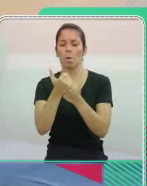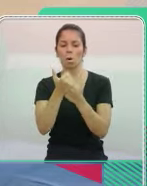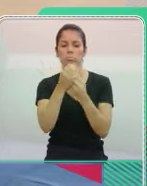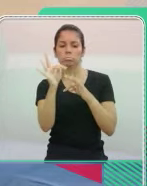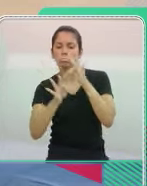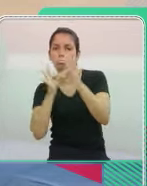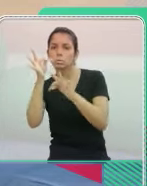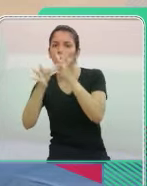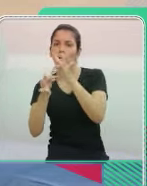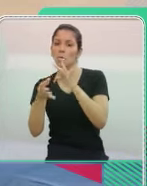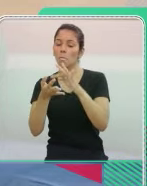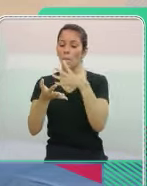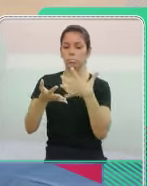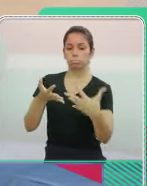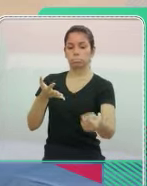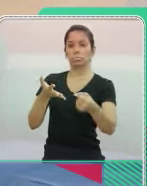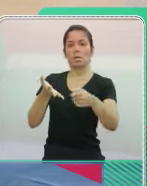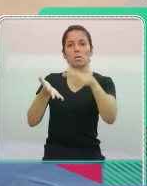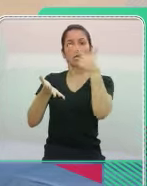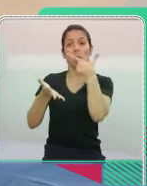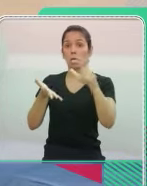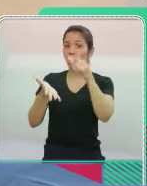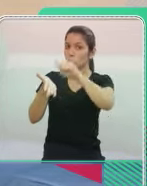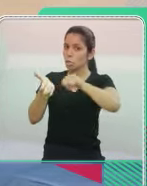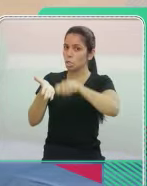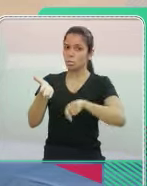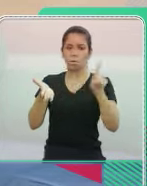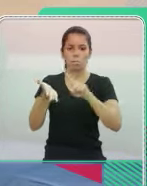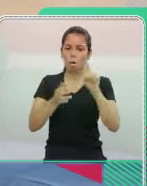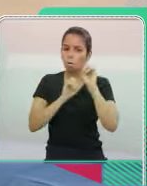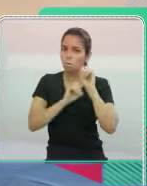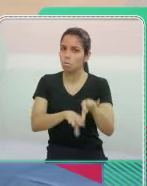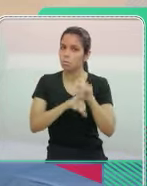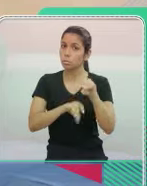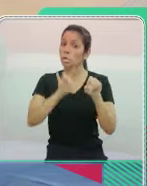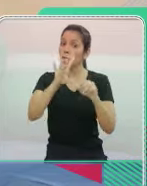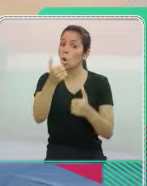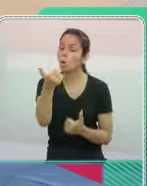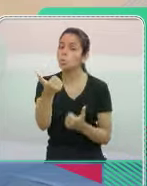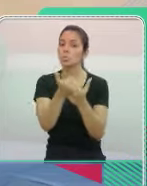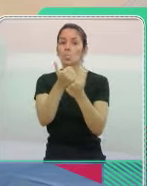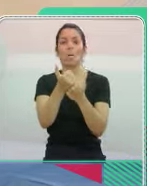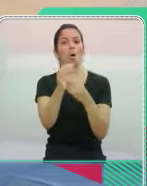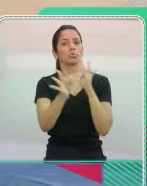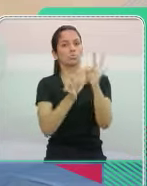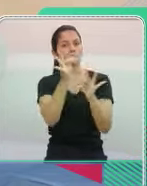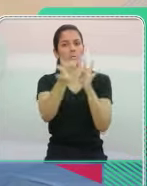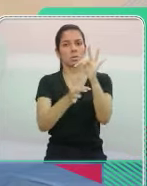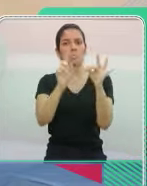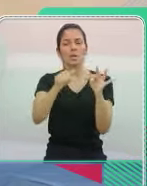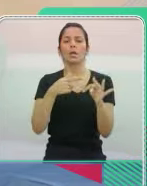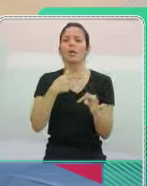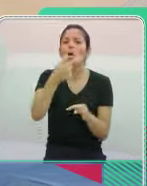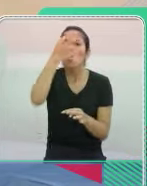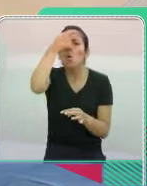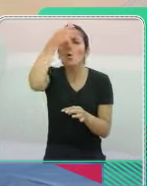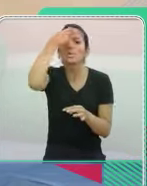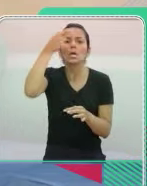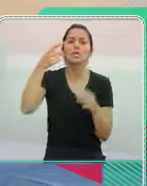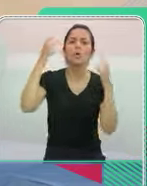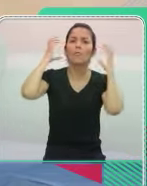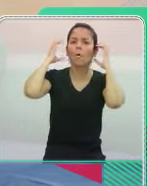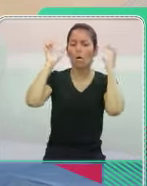aquisição da língua escrita. A gente não alfabetiza, a gente dá um suporte terapêutico de consciência fonológica, de